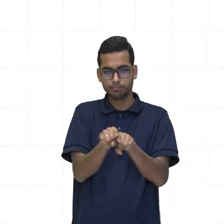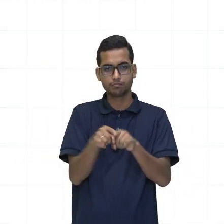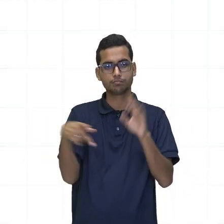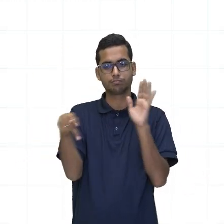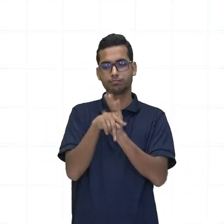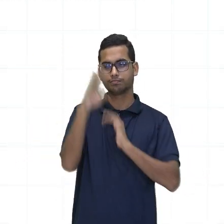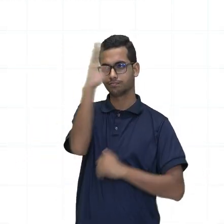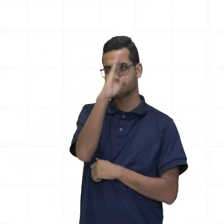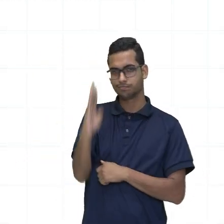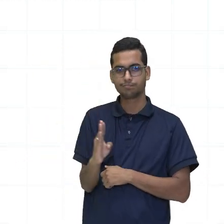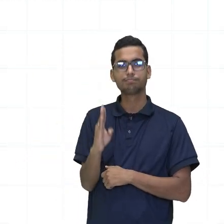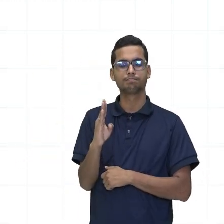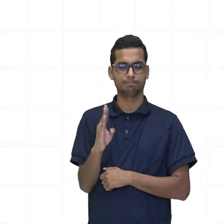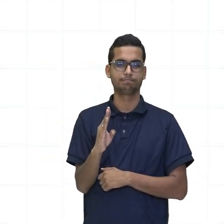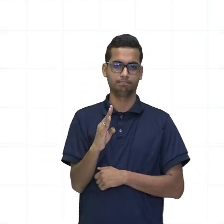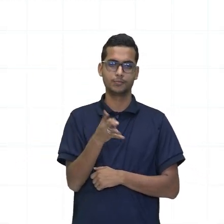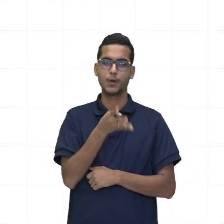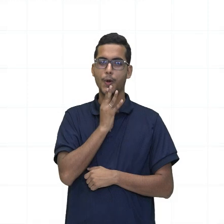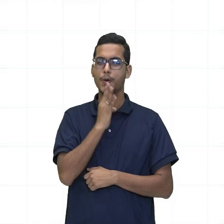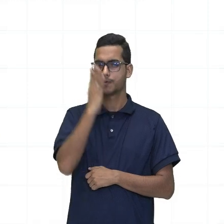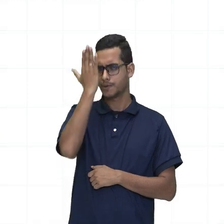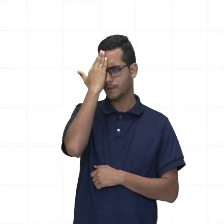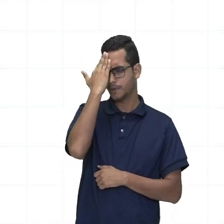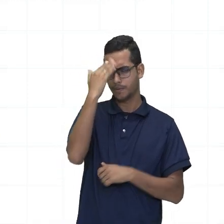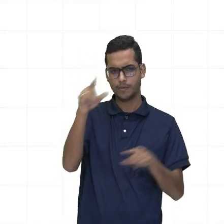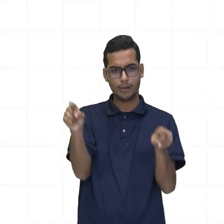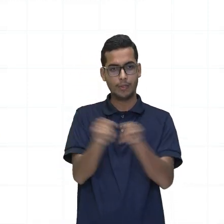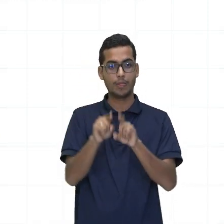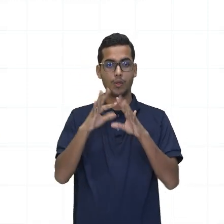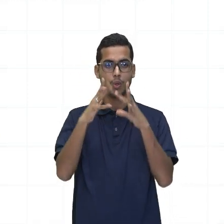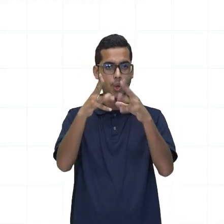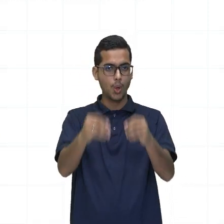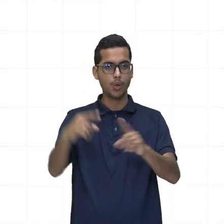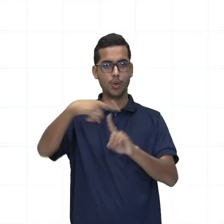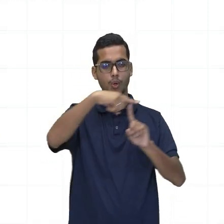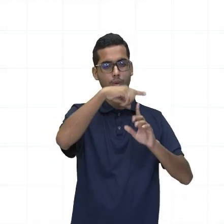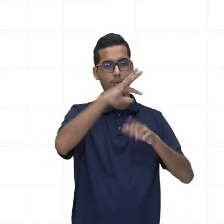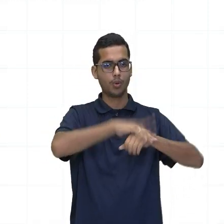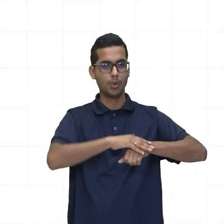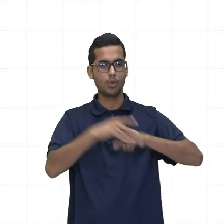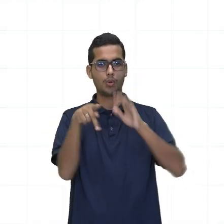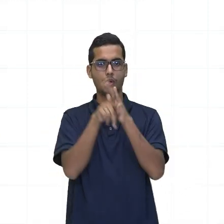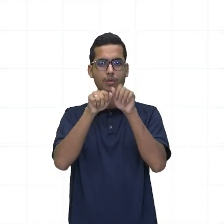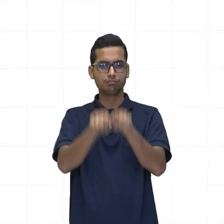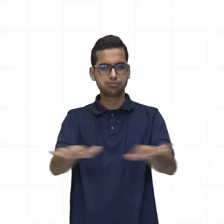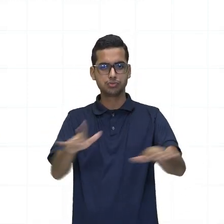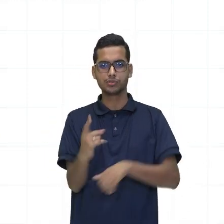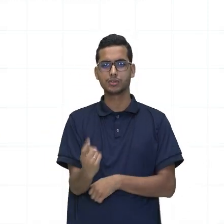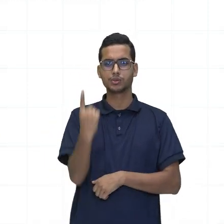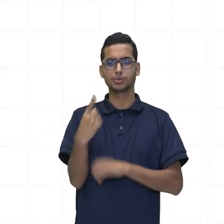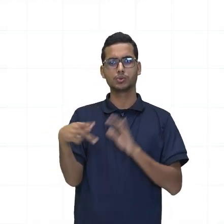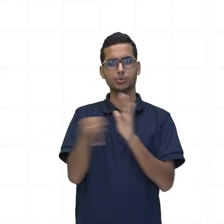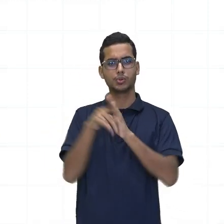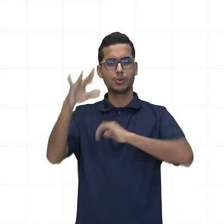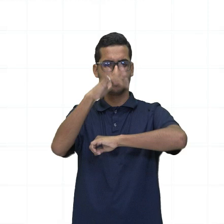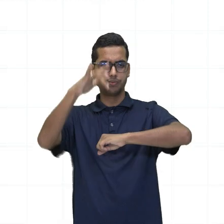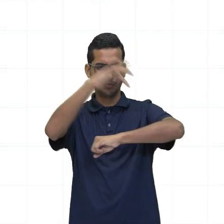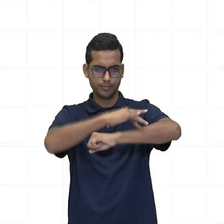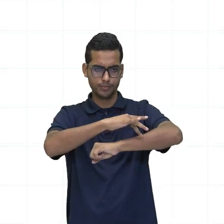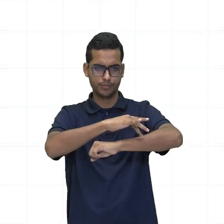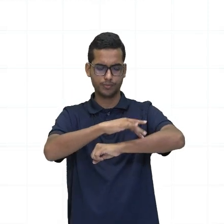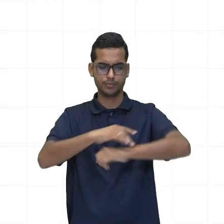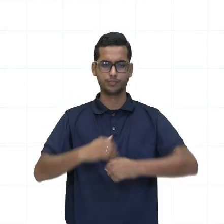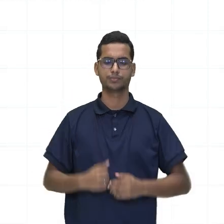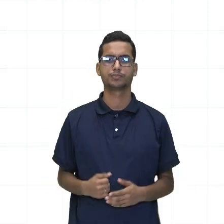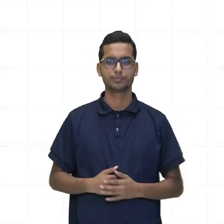brasileiros, infelizmente. Todas elas são transmitidas através de um único mosquito, gente, que é esse aí, o Aedes aegypti,